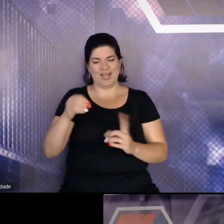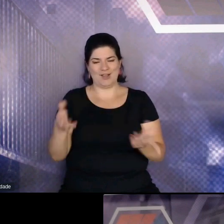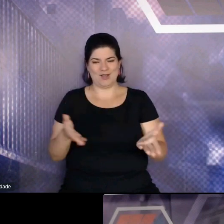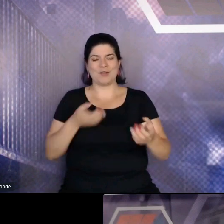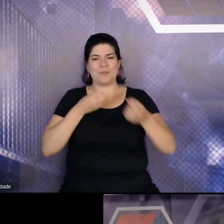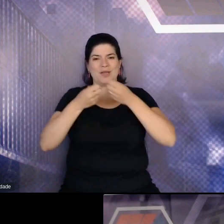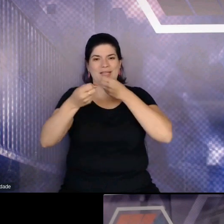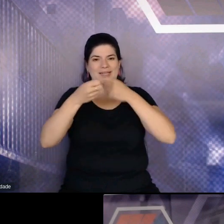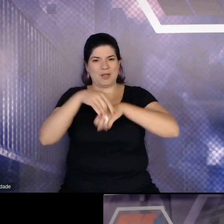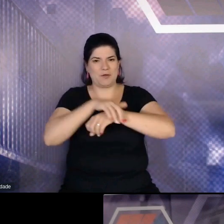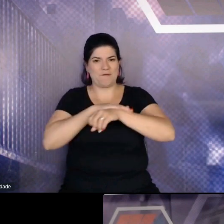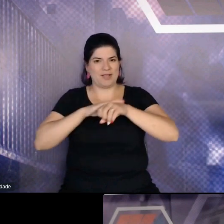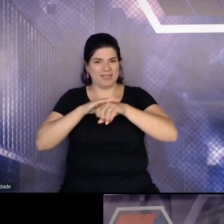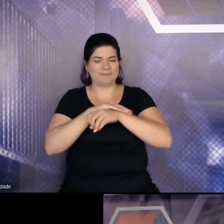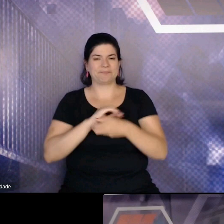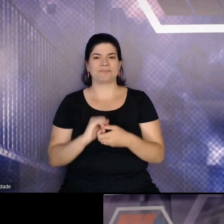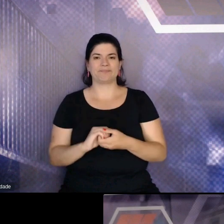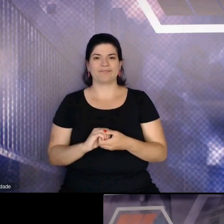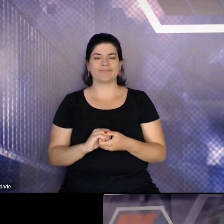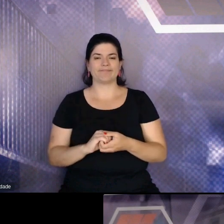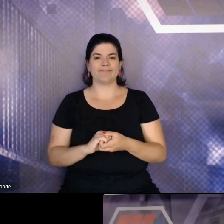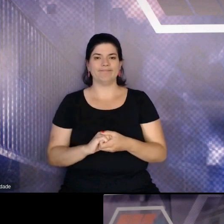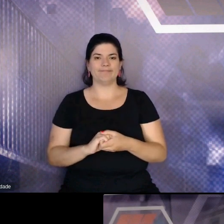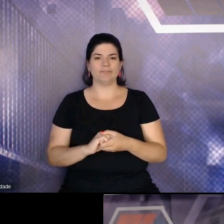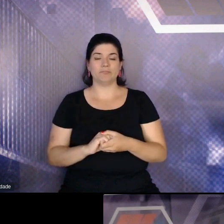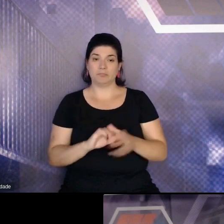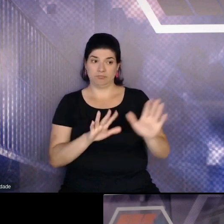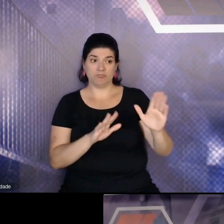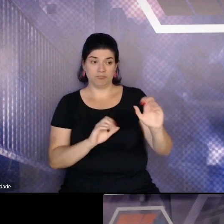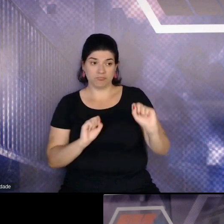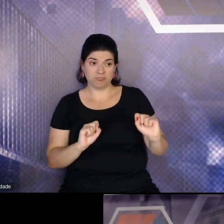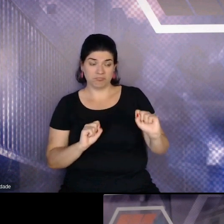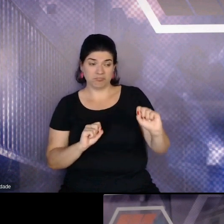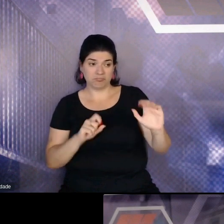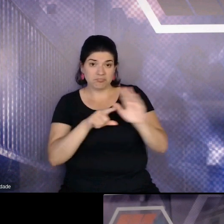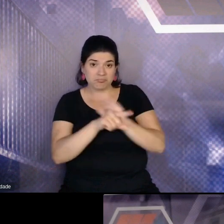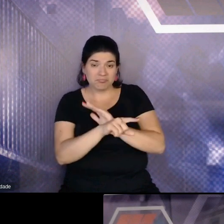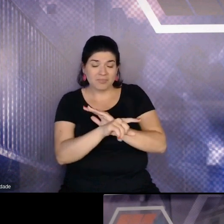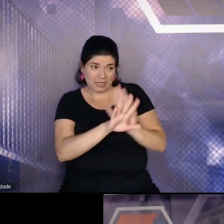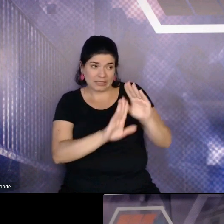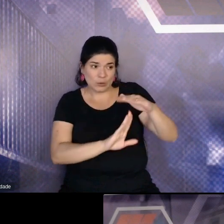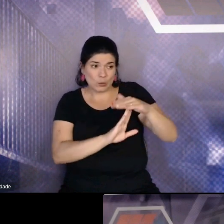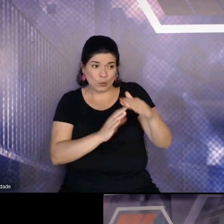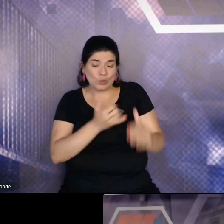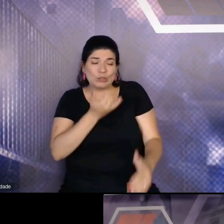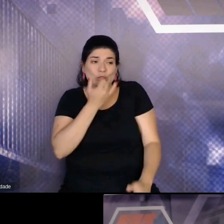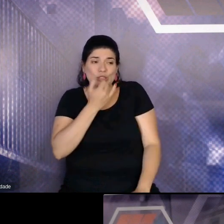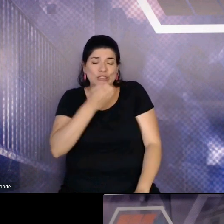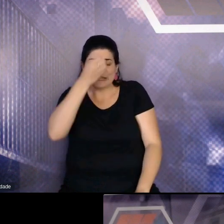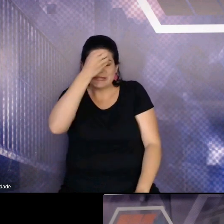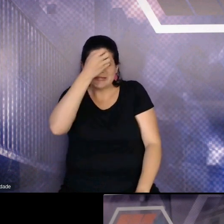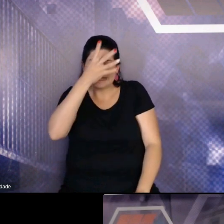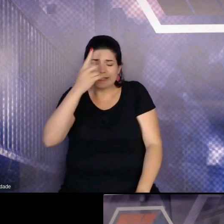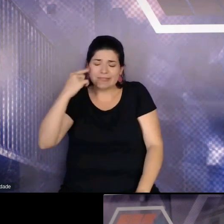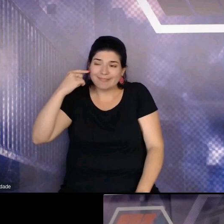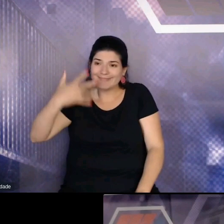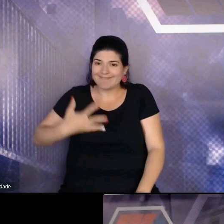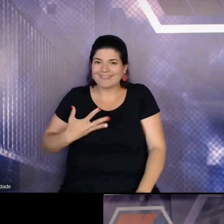painel. Pessoal, eu vou fazer... Deixa eu só te interromper, que eu esqueci de me descrever. Erro de